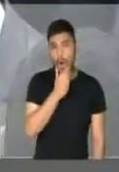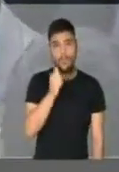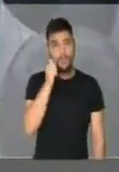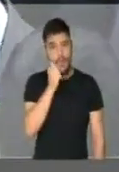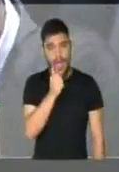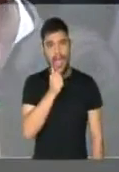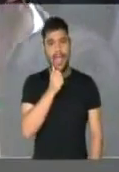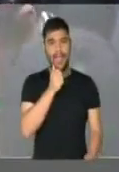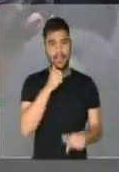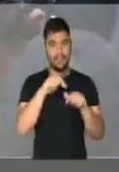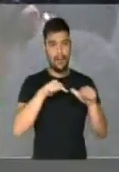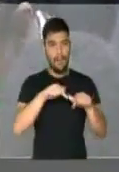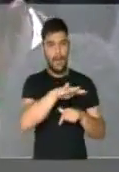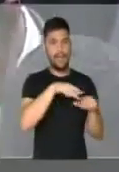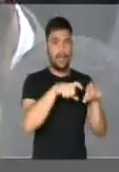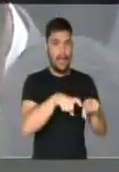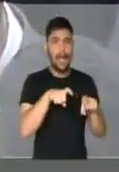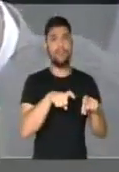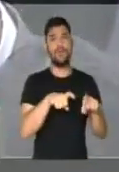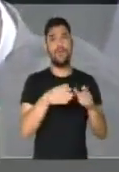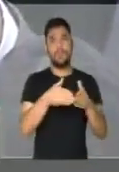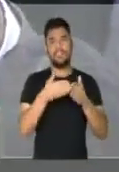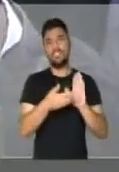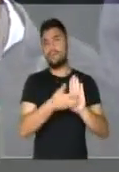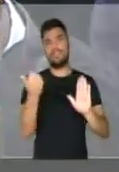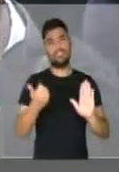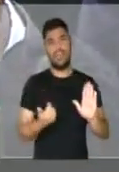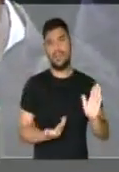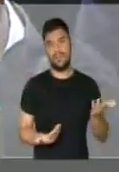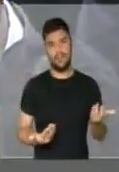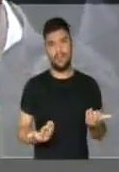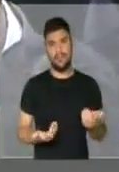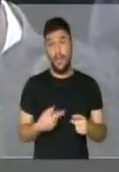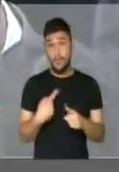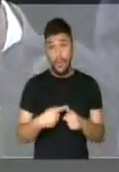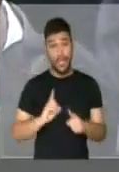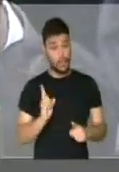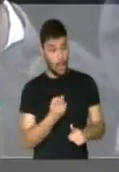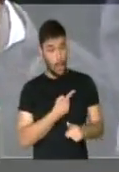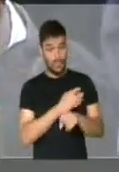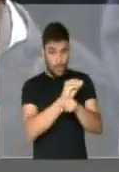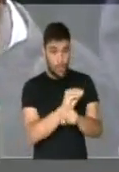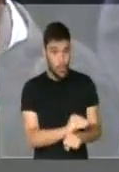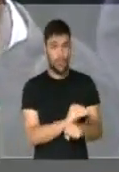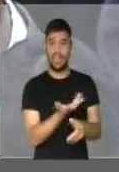a matéria seja totalmente reprovada. Precisamos proteger